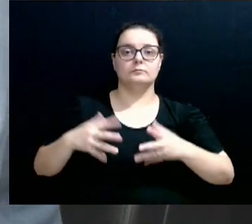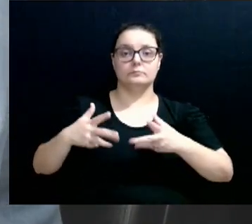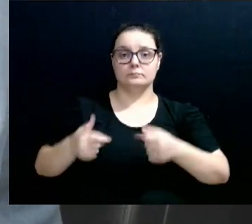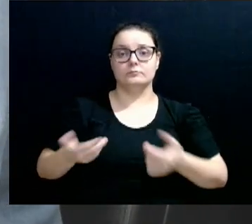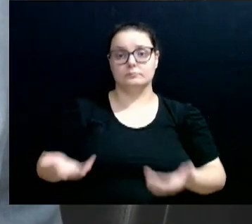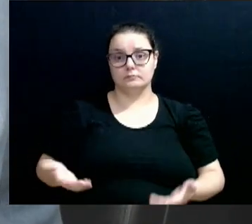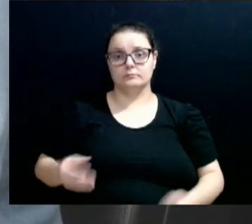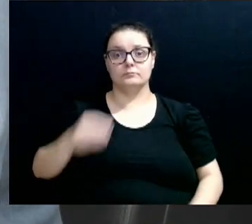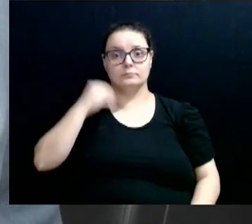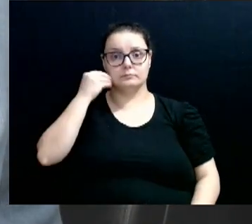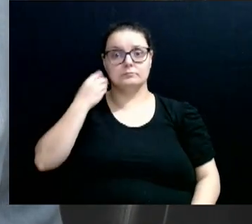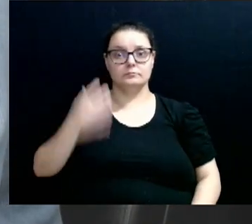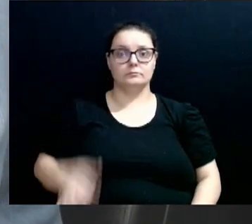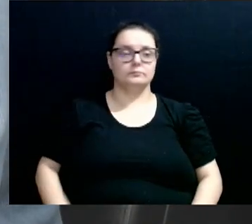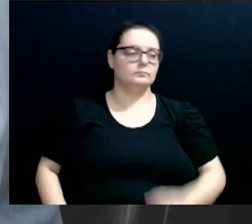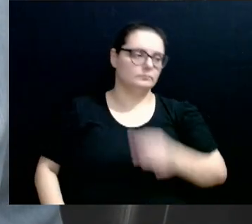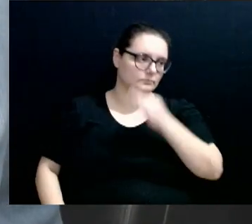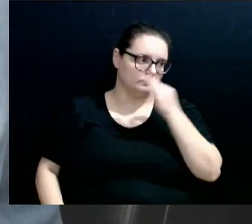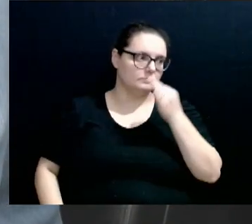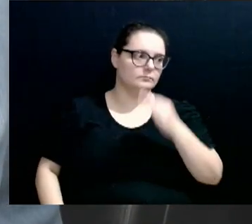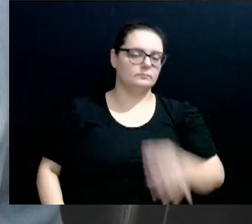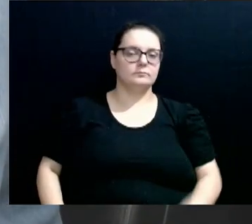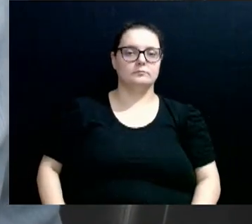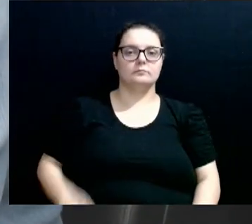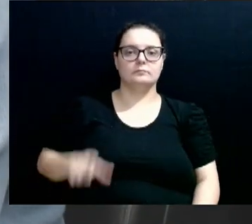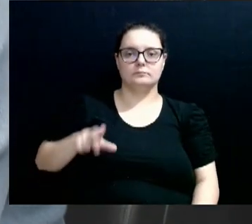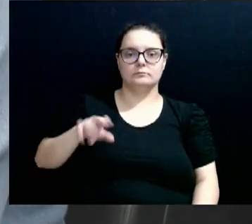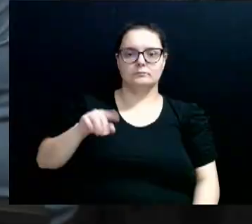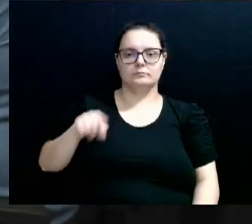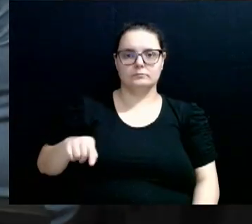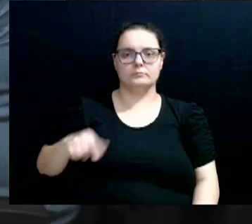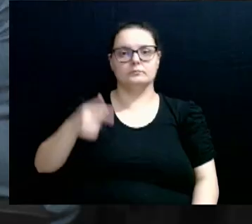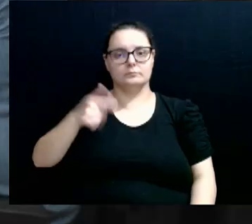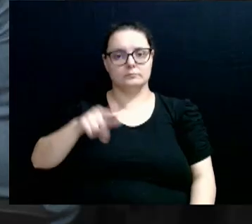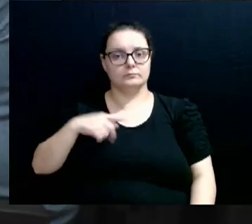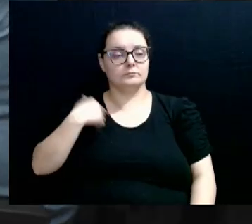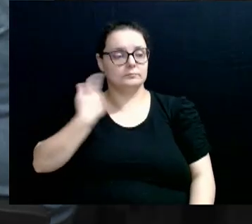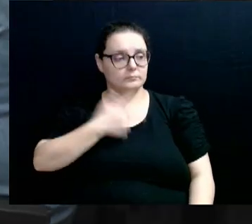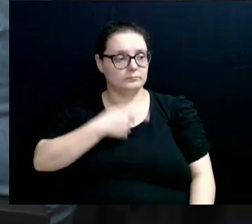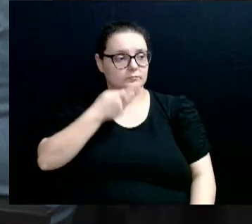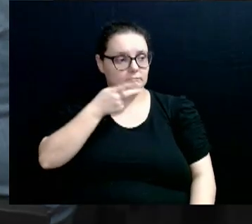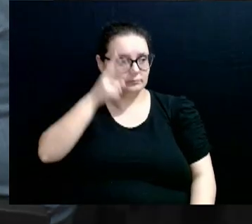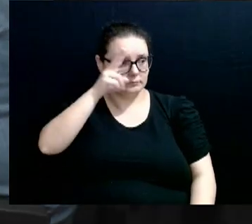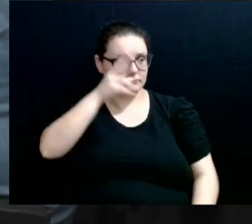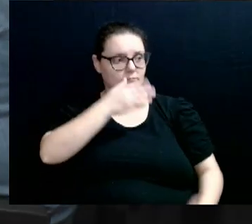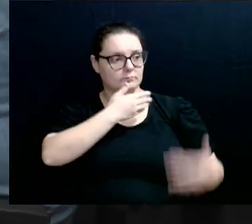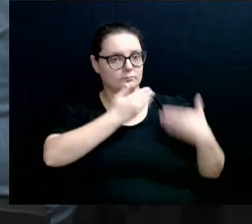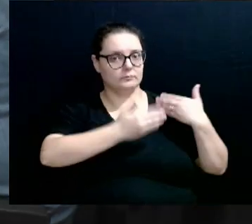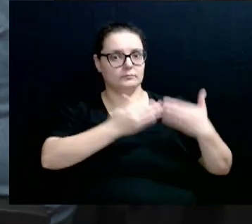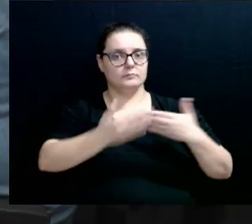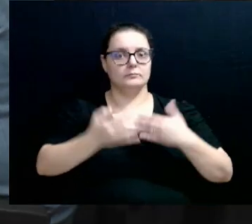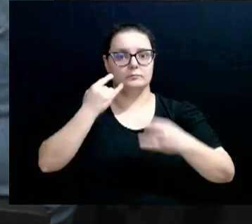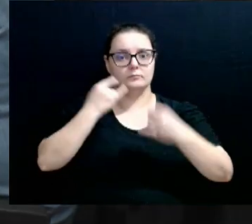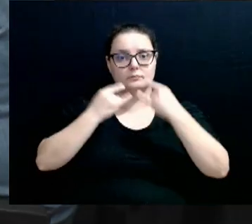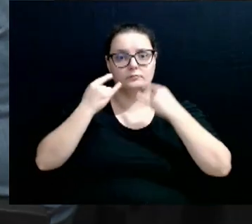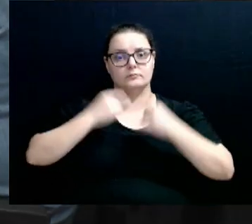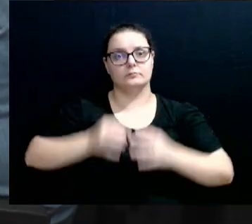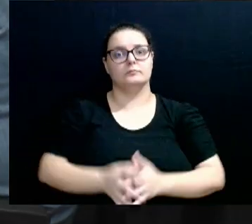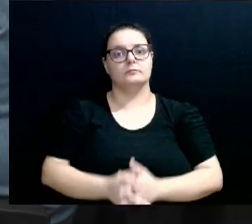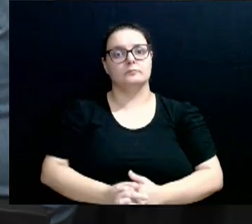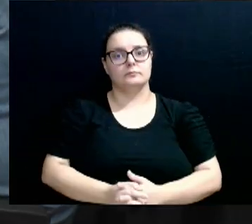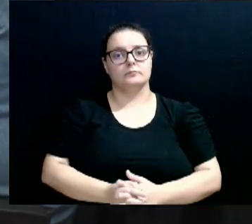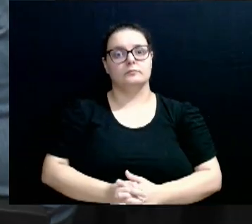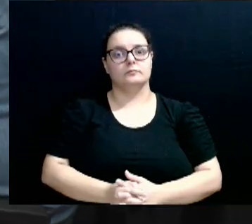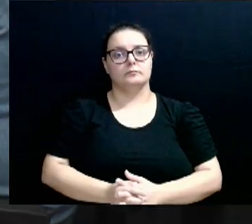Perfeito, perfeito. Ô Luiz, agora, né, continuamos falando da sua trajetória, que isso nos interessa bastante, e para o público que está em